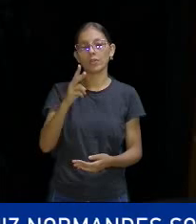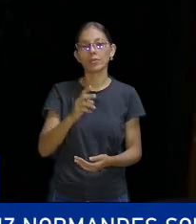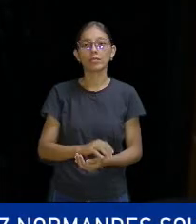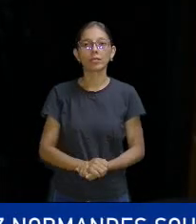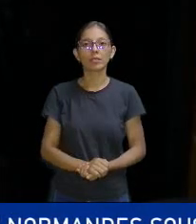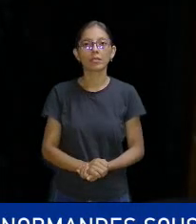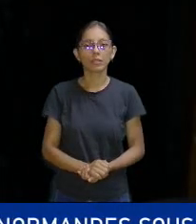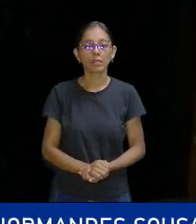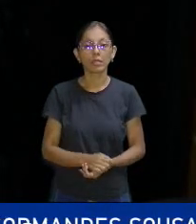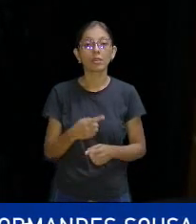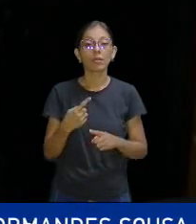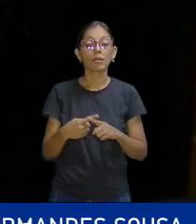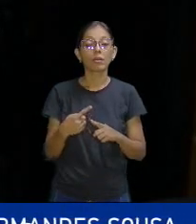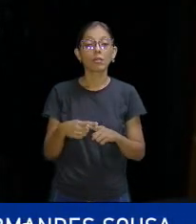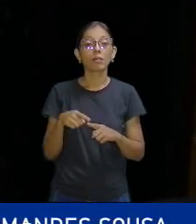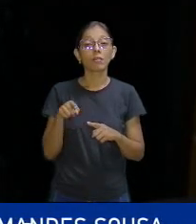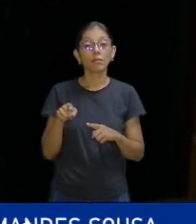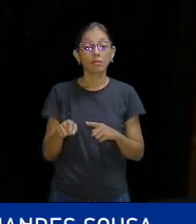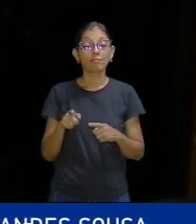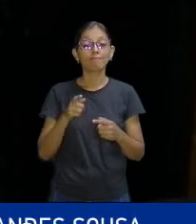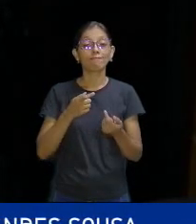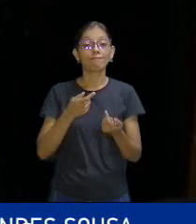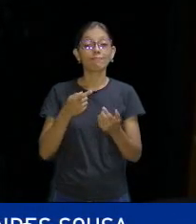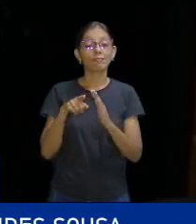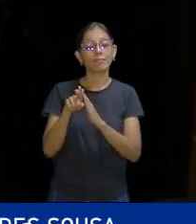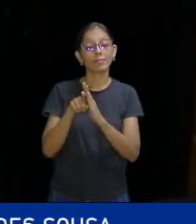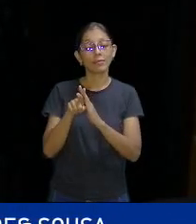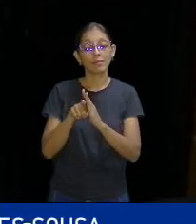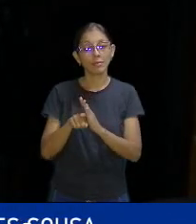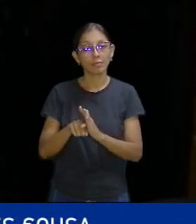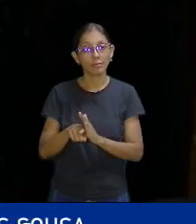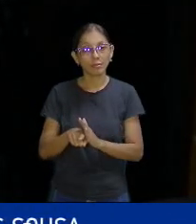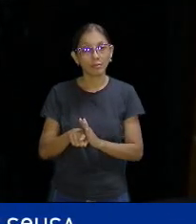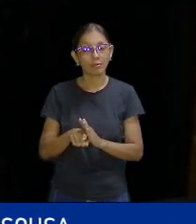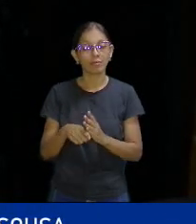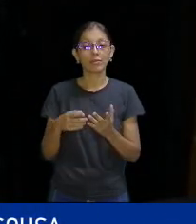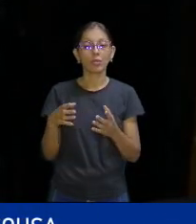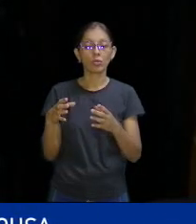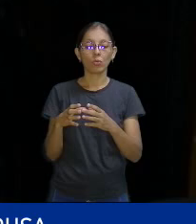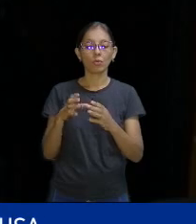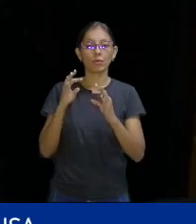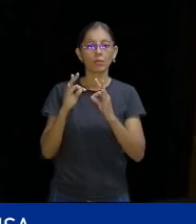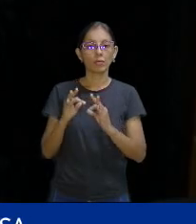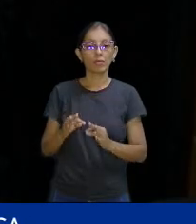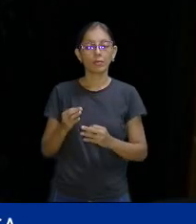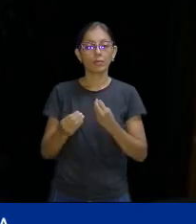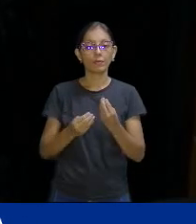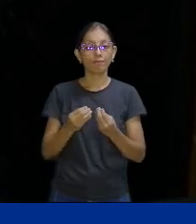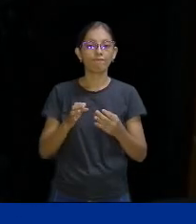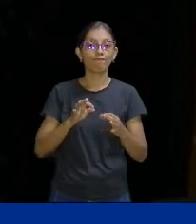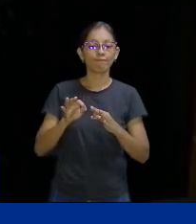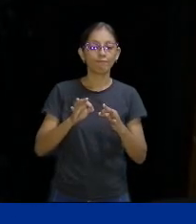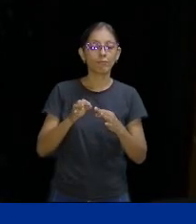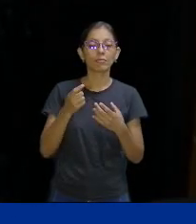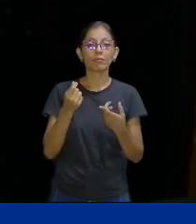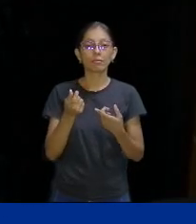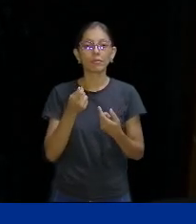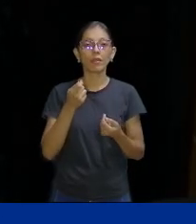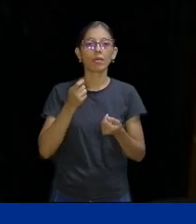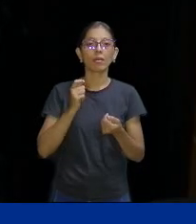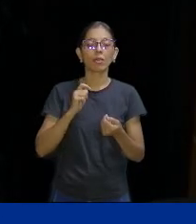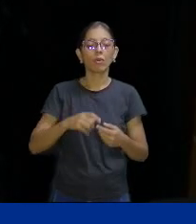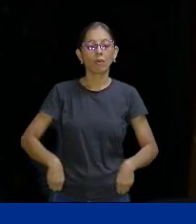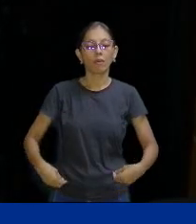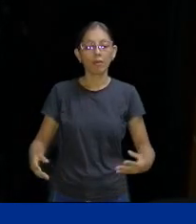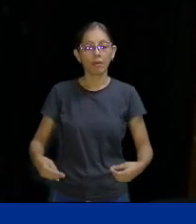segundo o parecer, isso comprometeu a análise pelo órgão técnico da movimentação de campanha. Em atenta